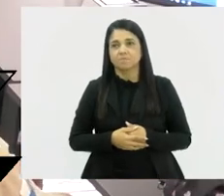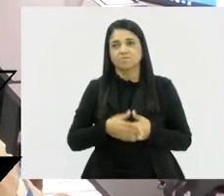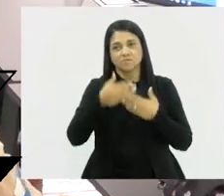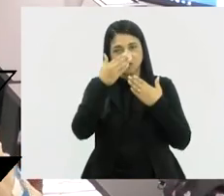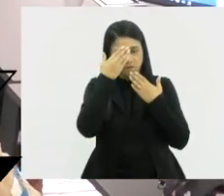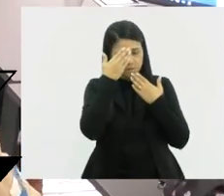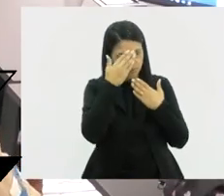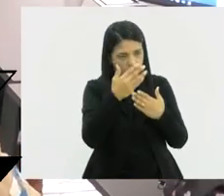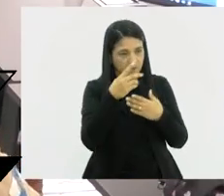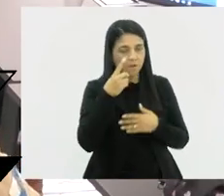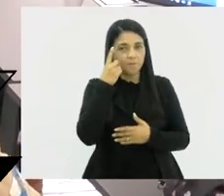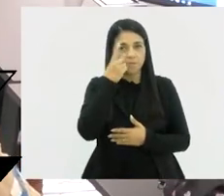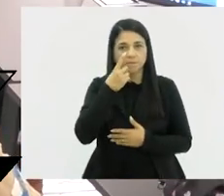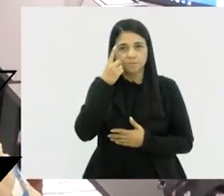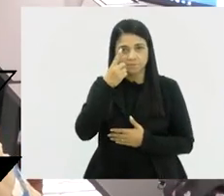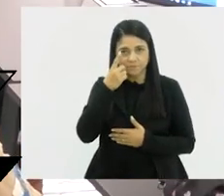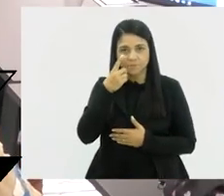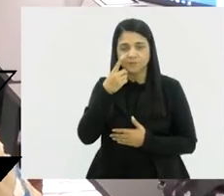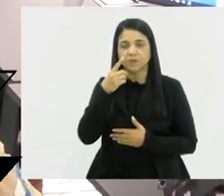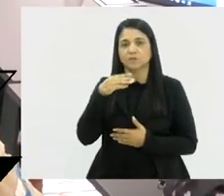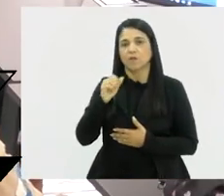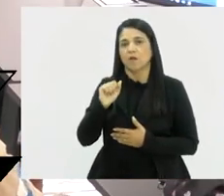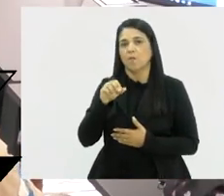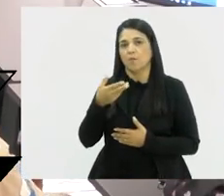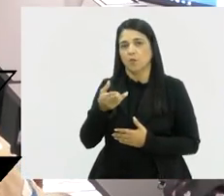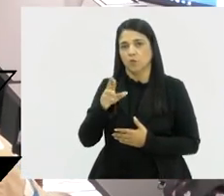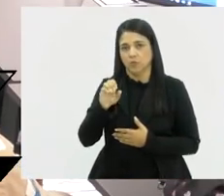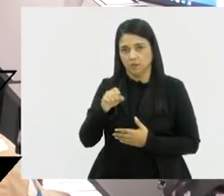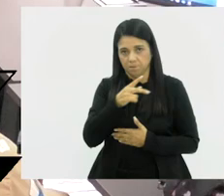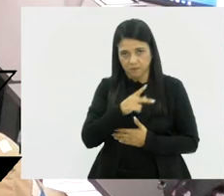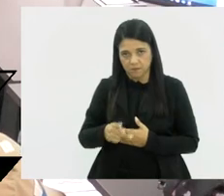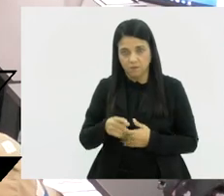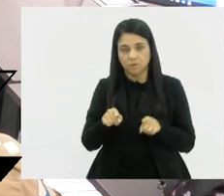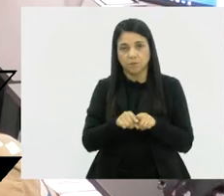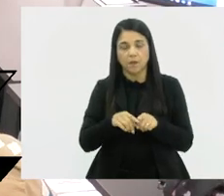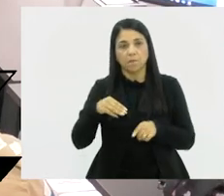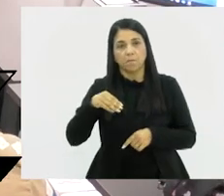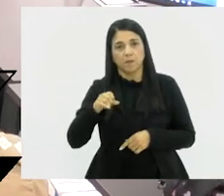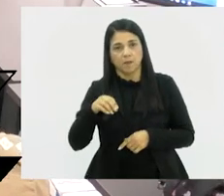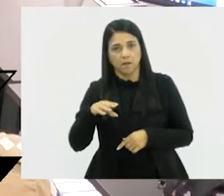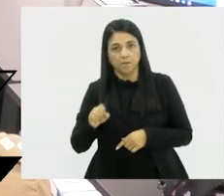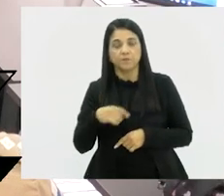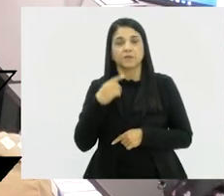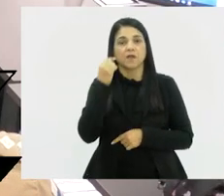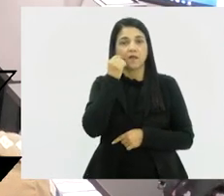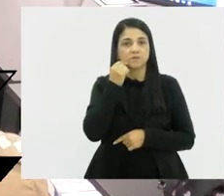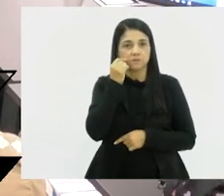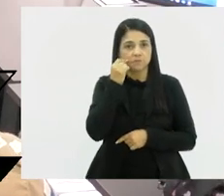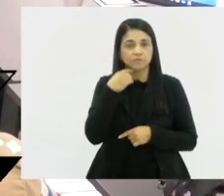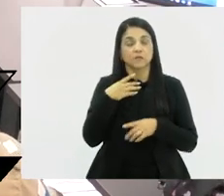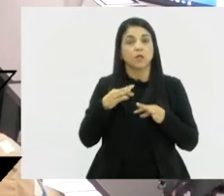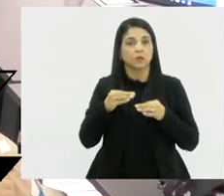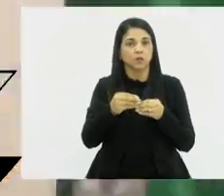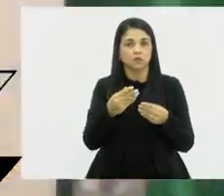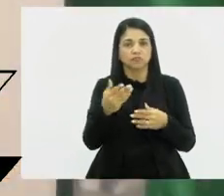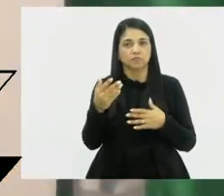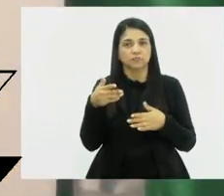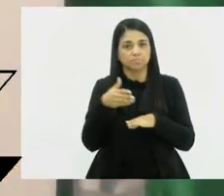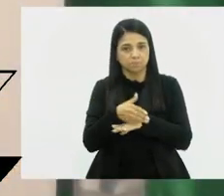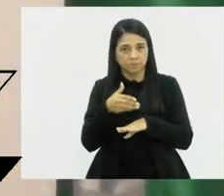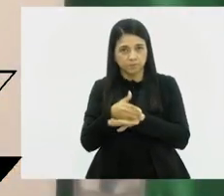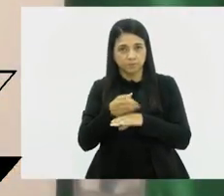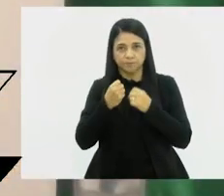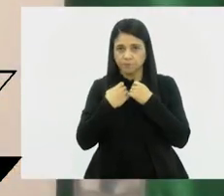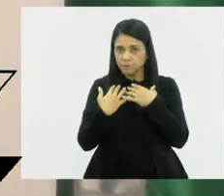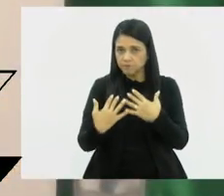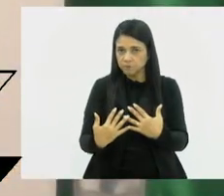Obrigado, presidente Rodrigo Amorim, Mink, nosso querido Ratinho, a todos que vieram aqui nessa grande